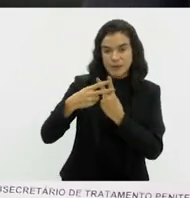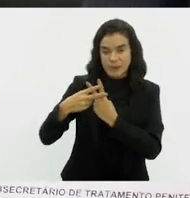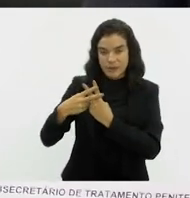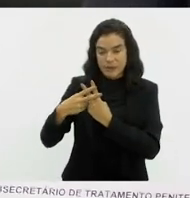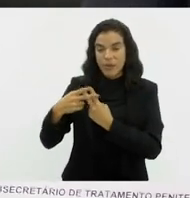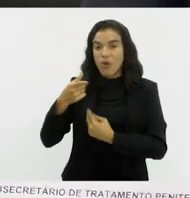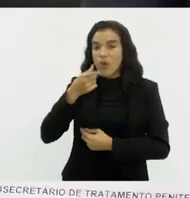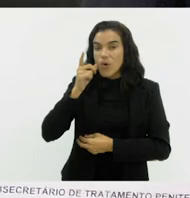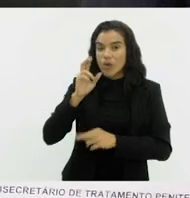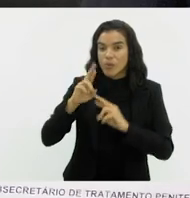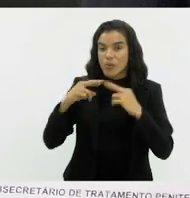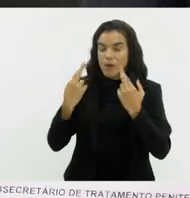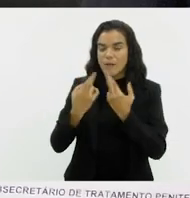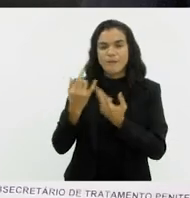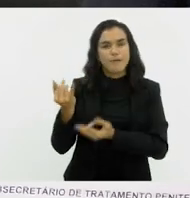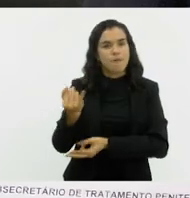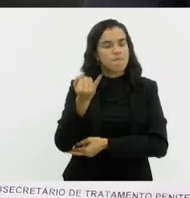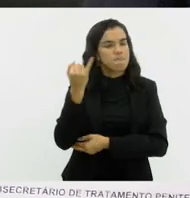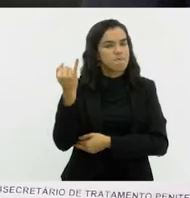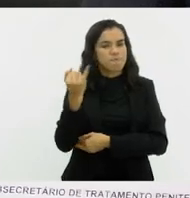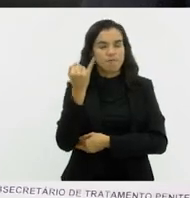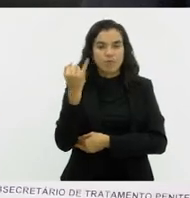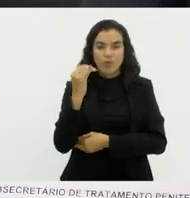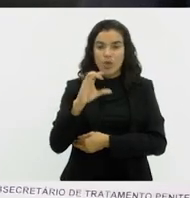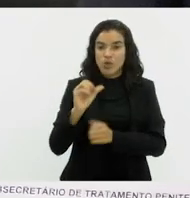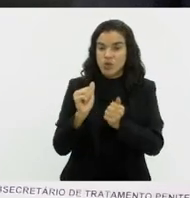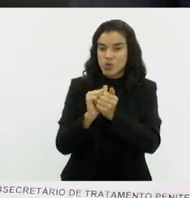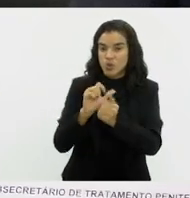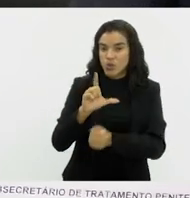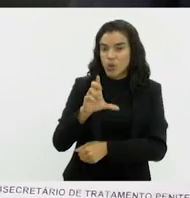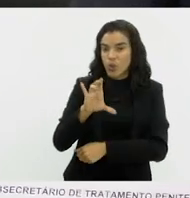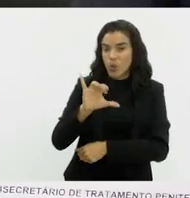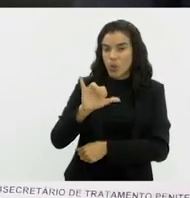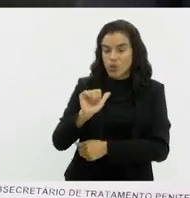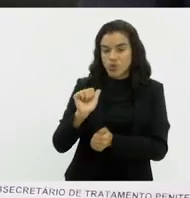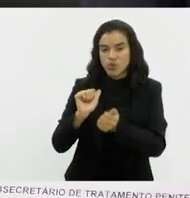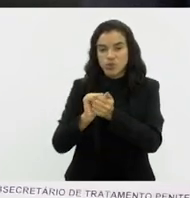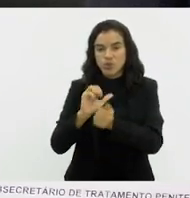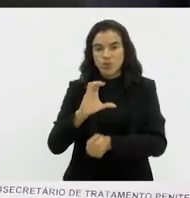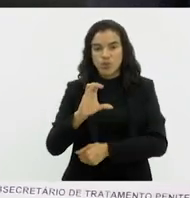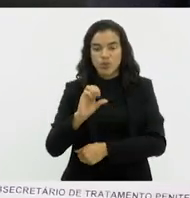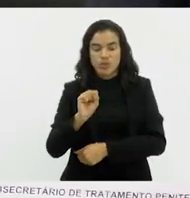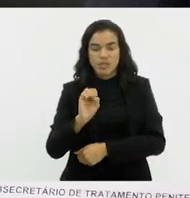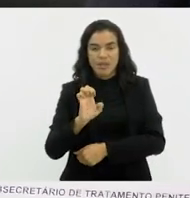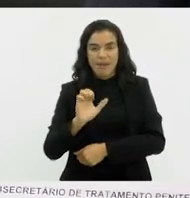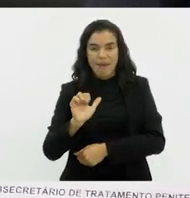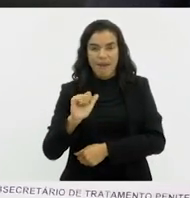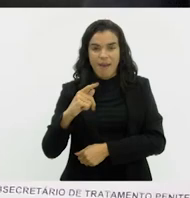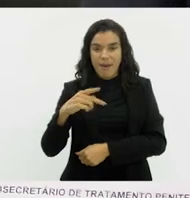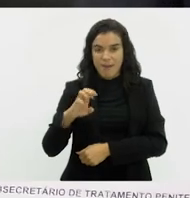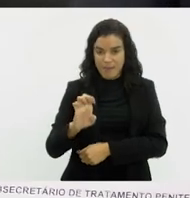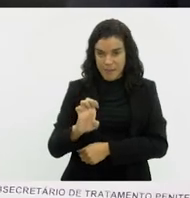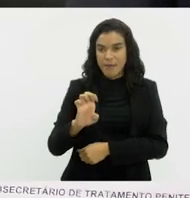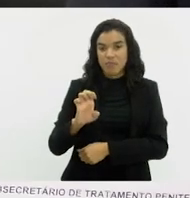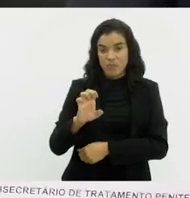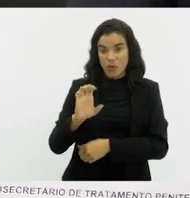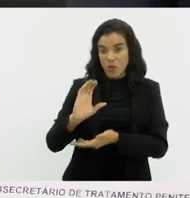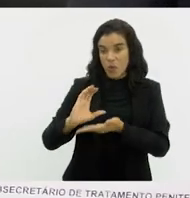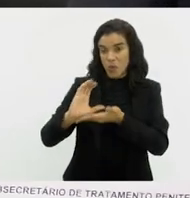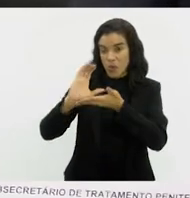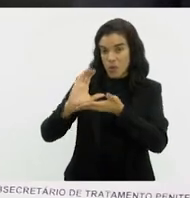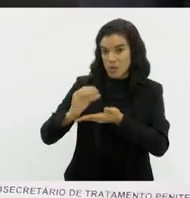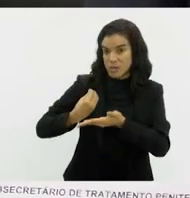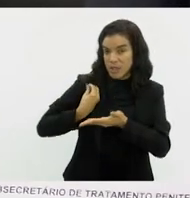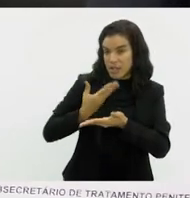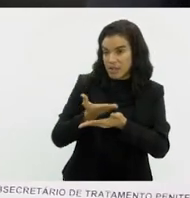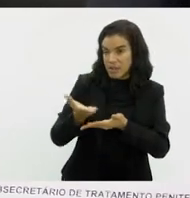reunião muito importante com o Lúcio, na CEAP, da qual a gente, os conselheiros estão aqui, que é da Comissão